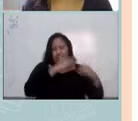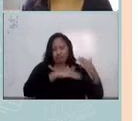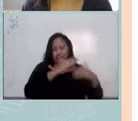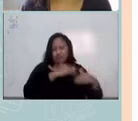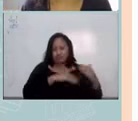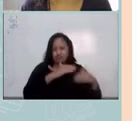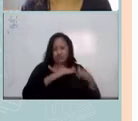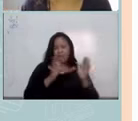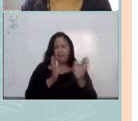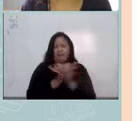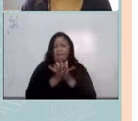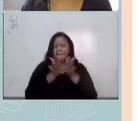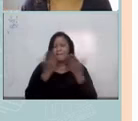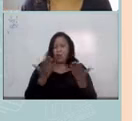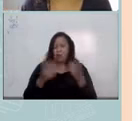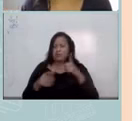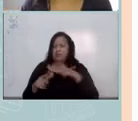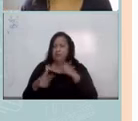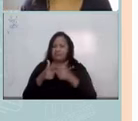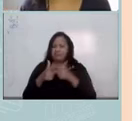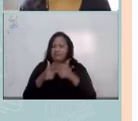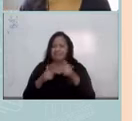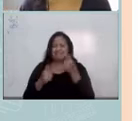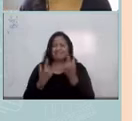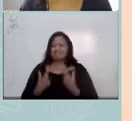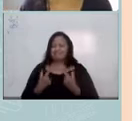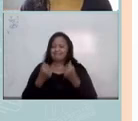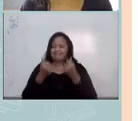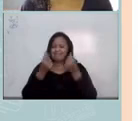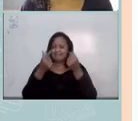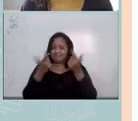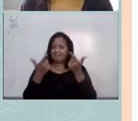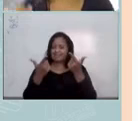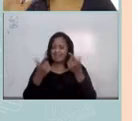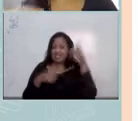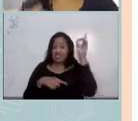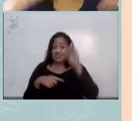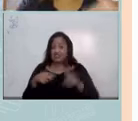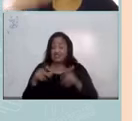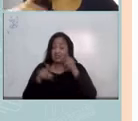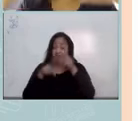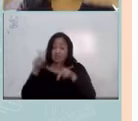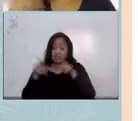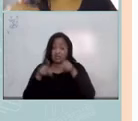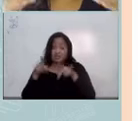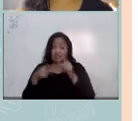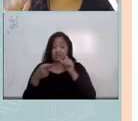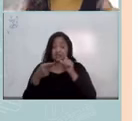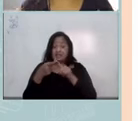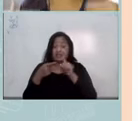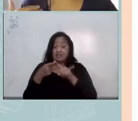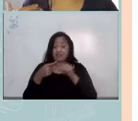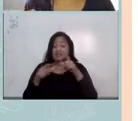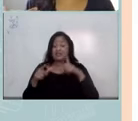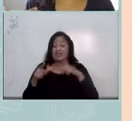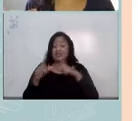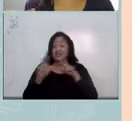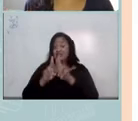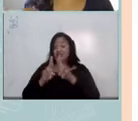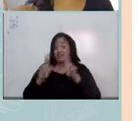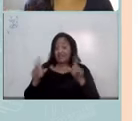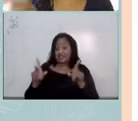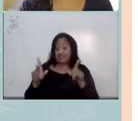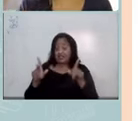essas questões socioeconômicas ainda, né, bem deficientes para a população. E aí há uma discrepância entre a incidência